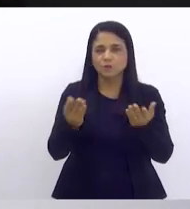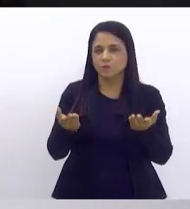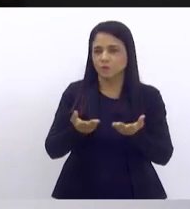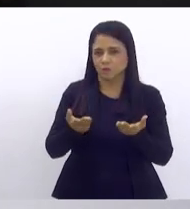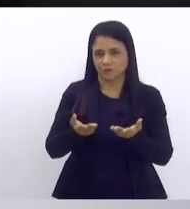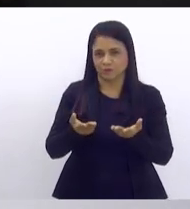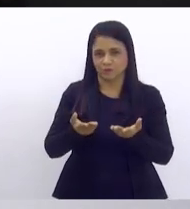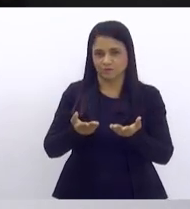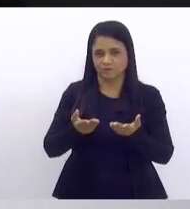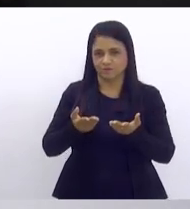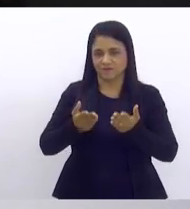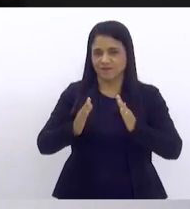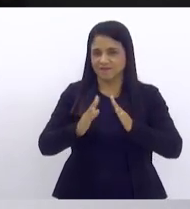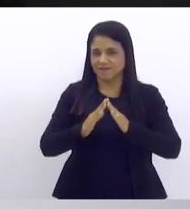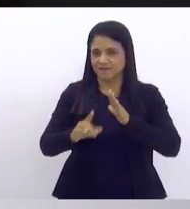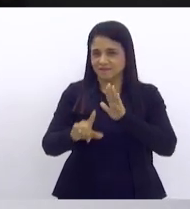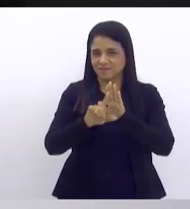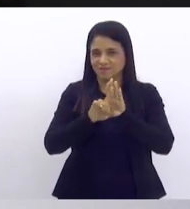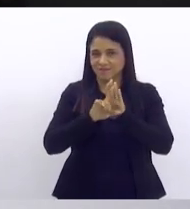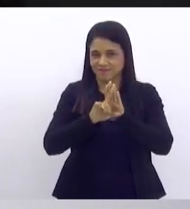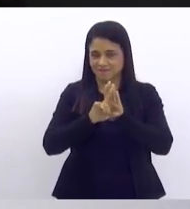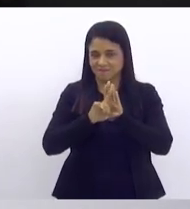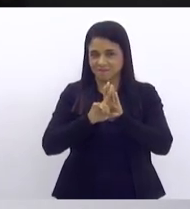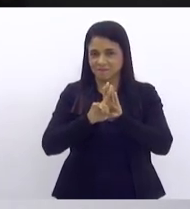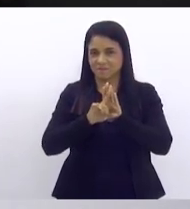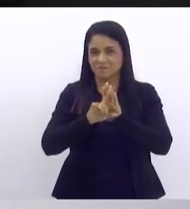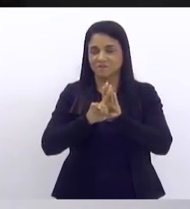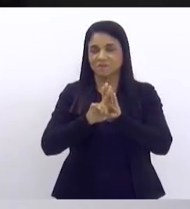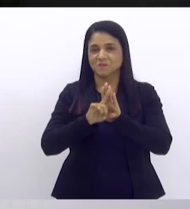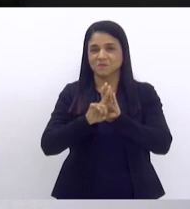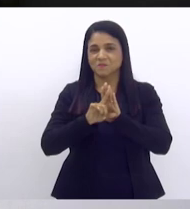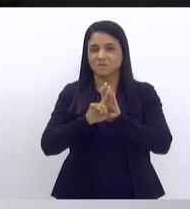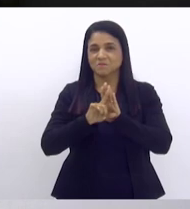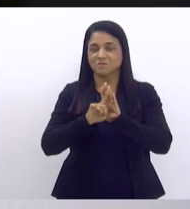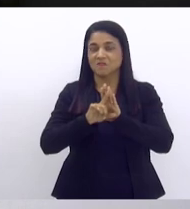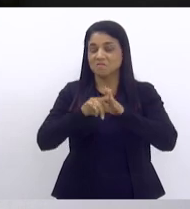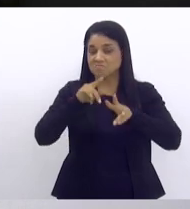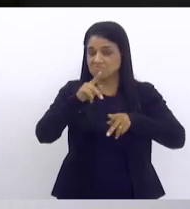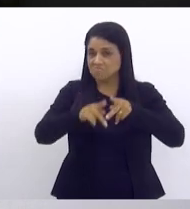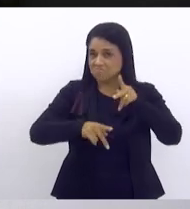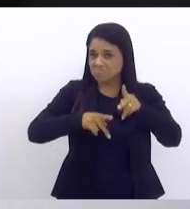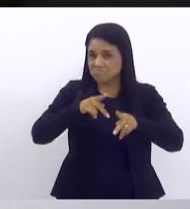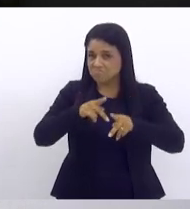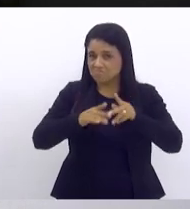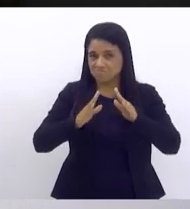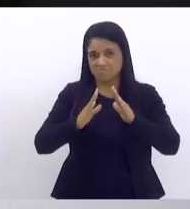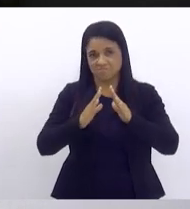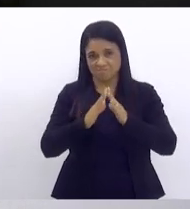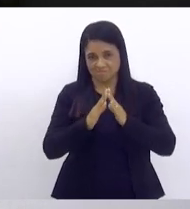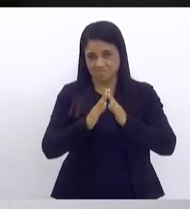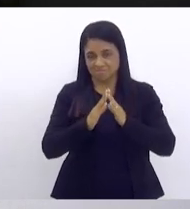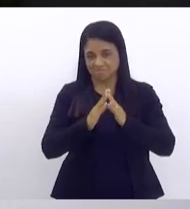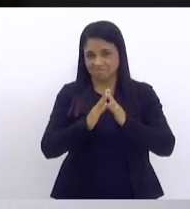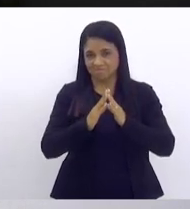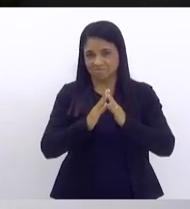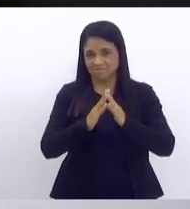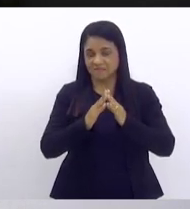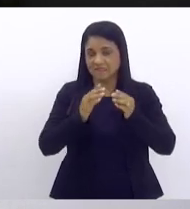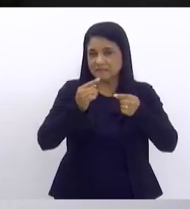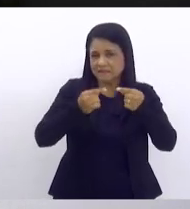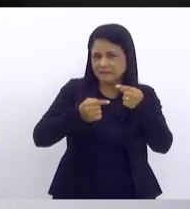casa. Nós estamos numa casa de leis, nós estamos na casa do povo, nós estamos numa casa onde se